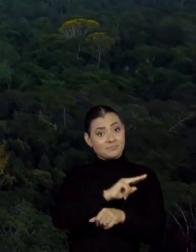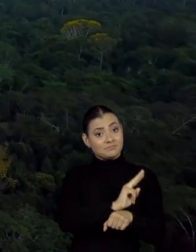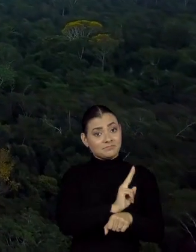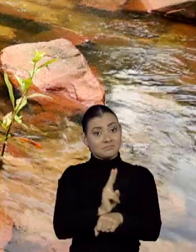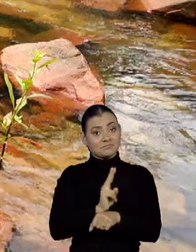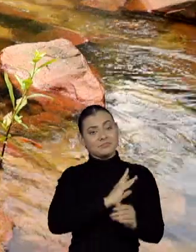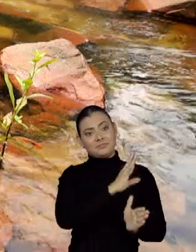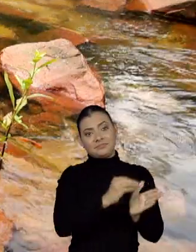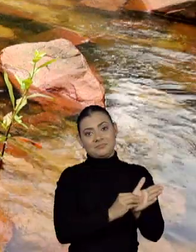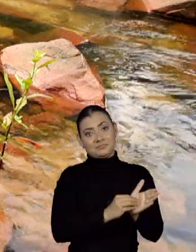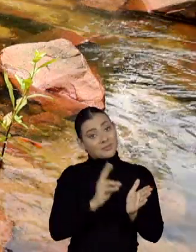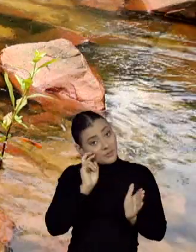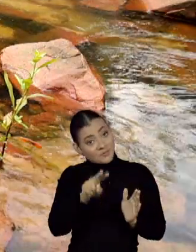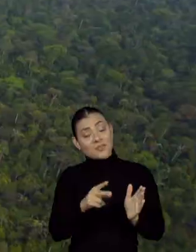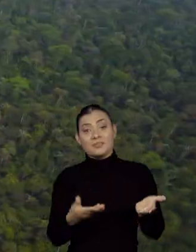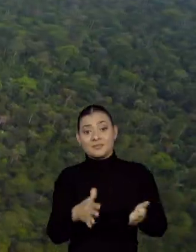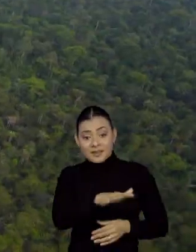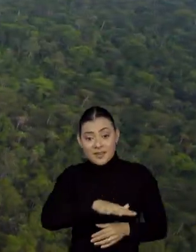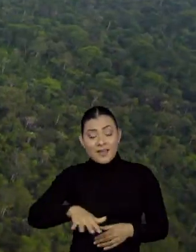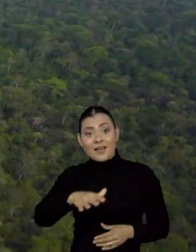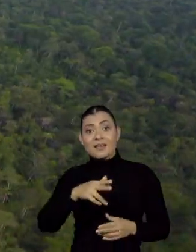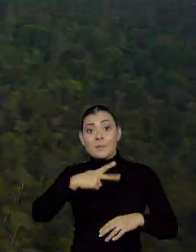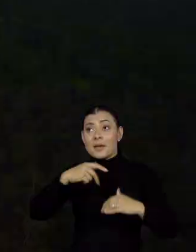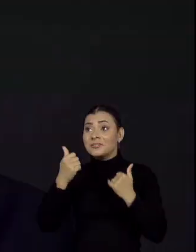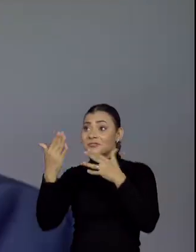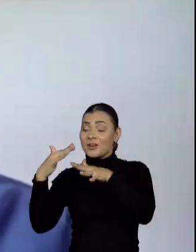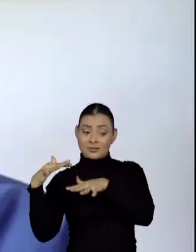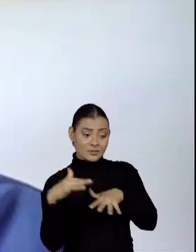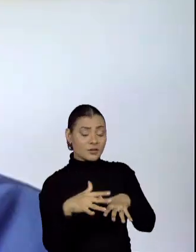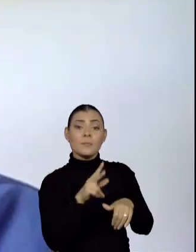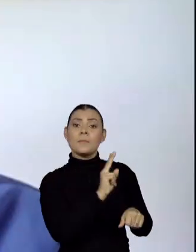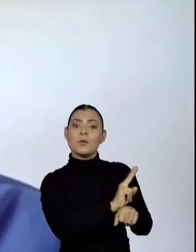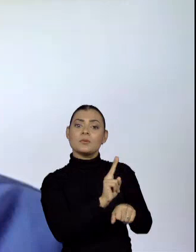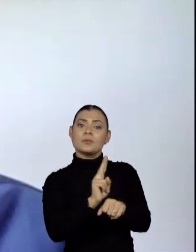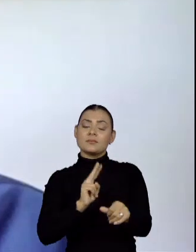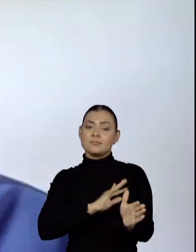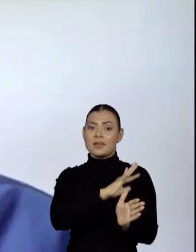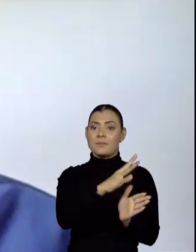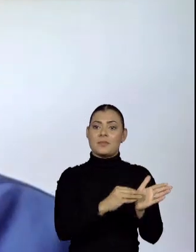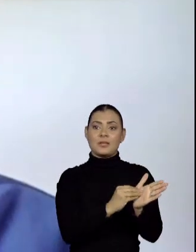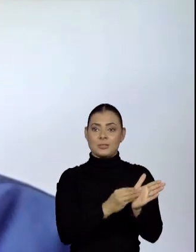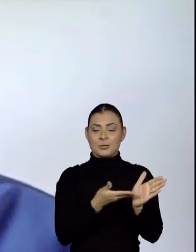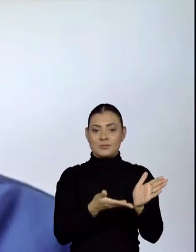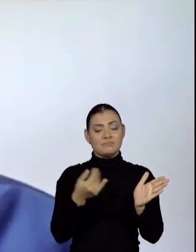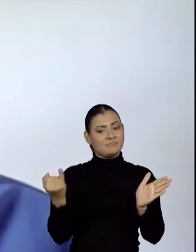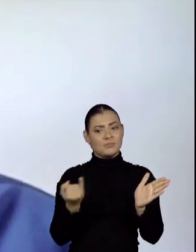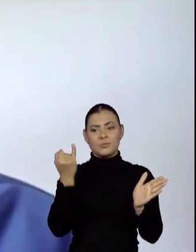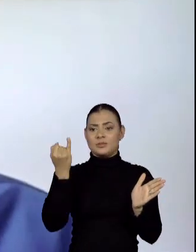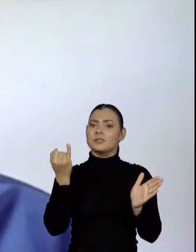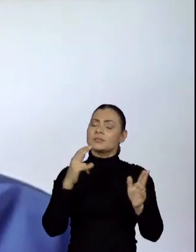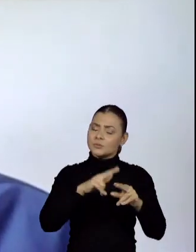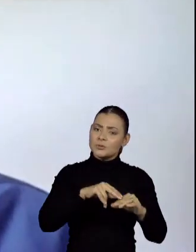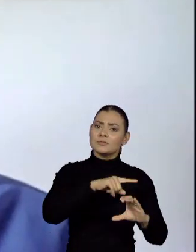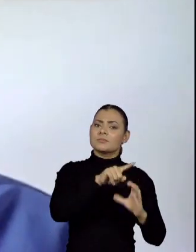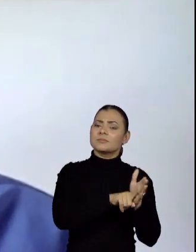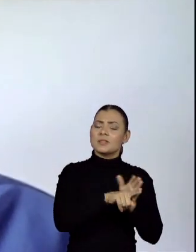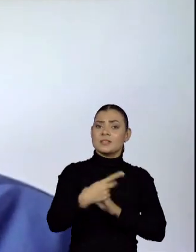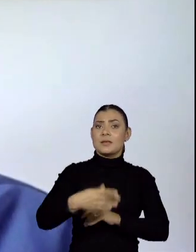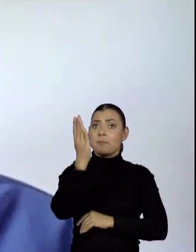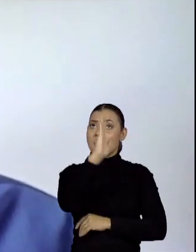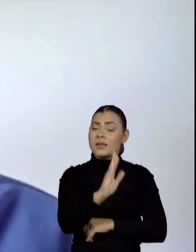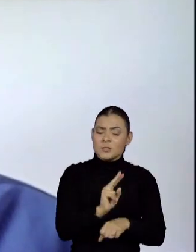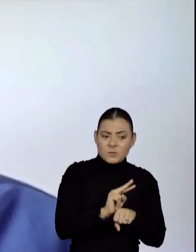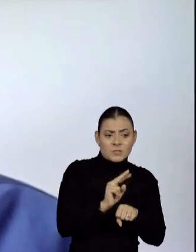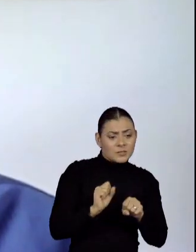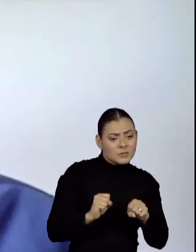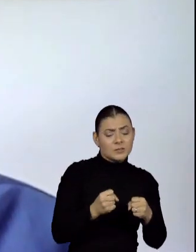Então, mostrou no cenário internacional que a preservação da Amazônia e a defesa da ciência no Brasil